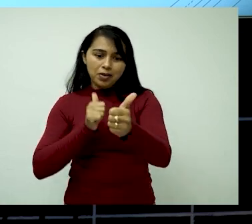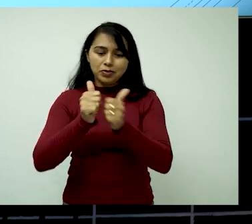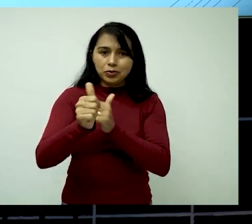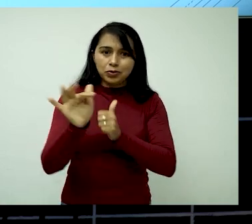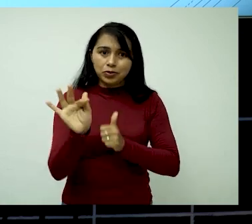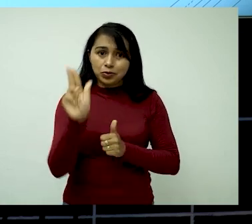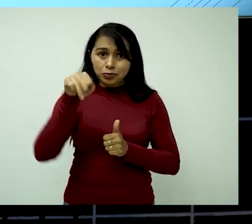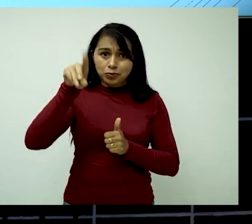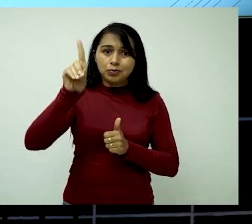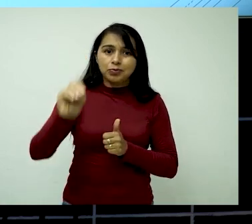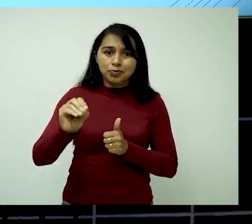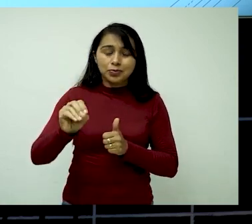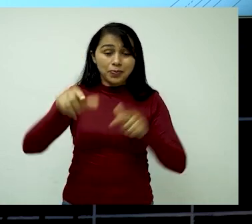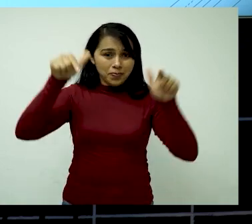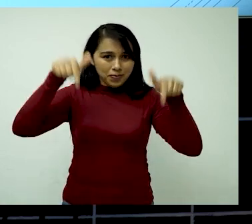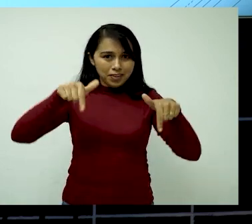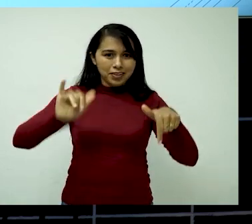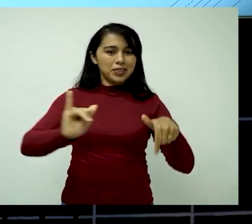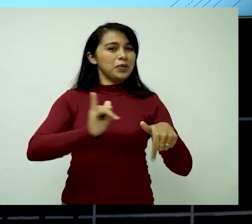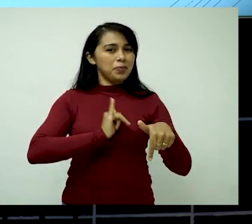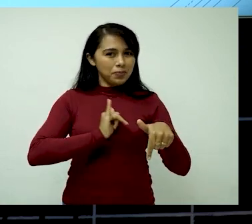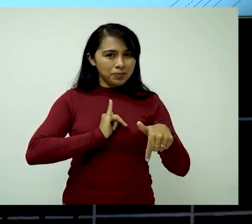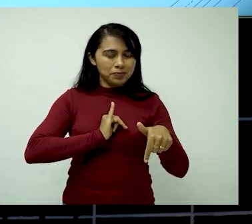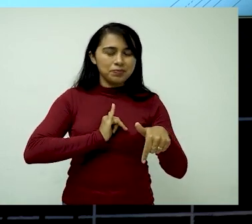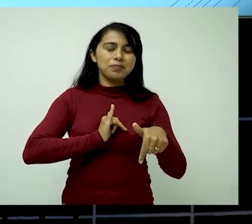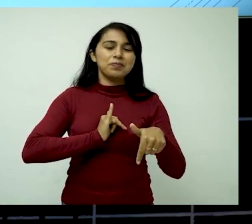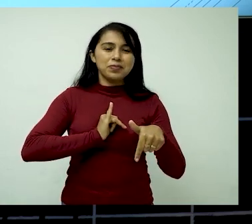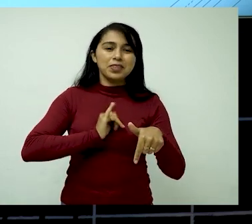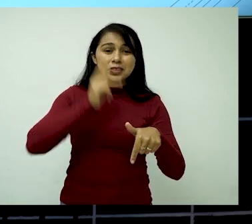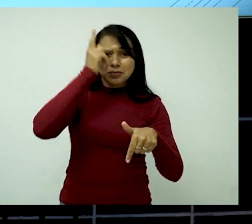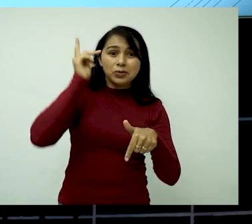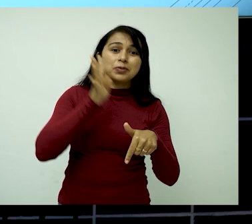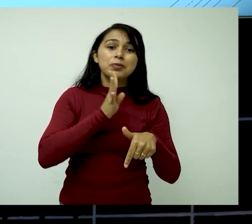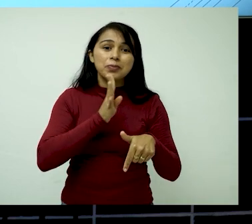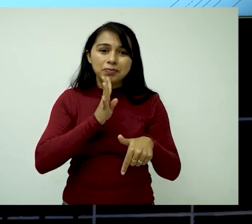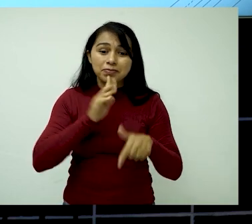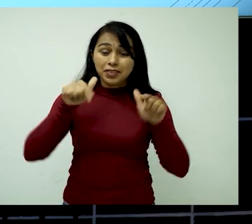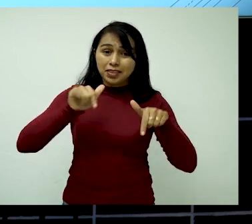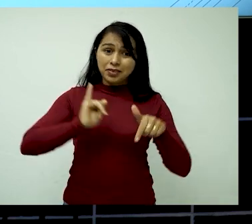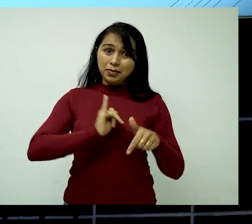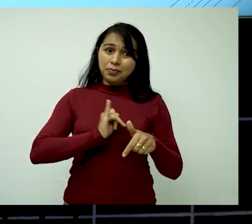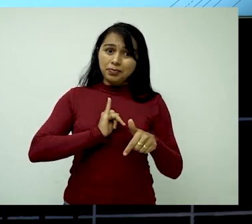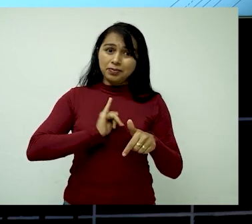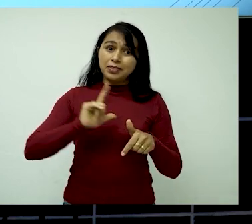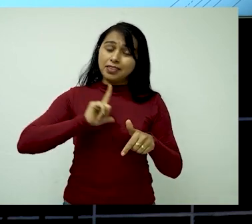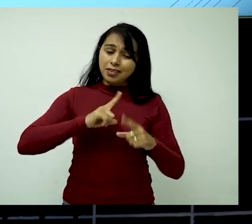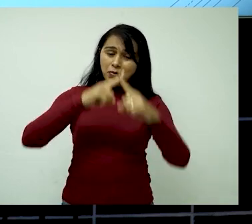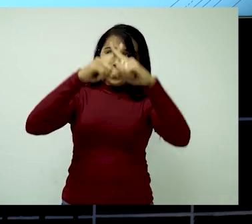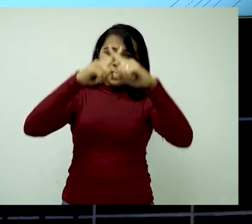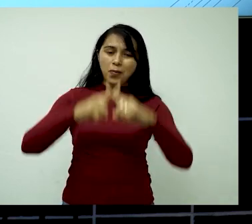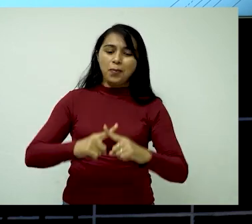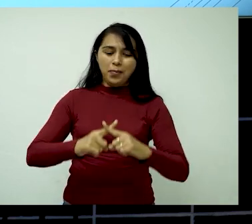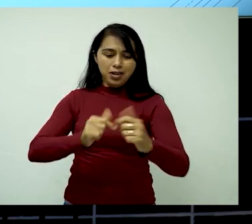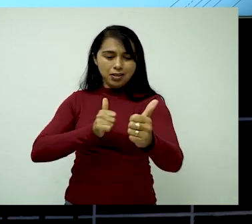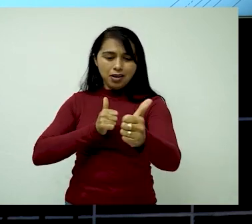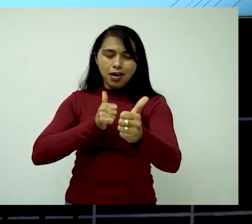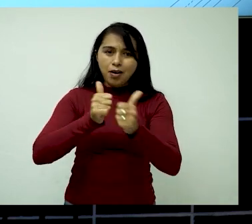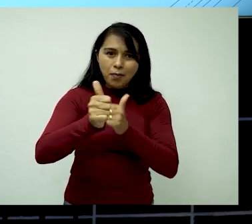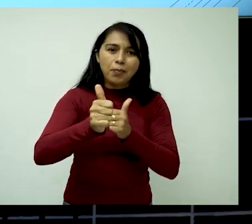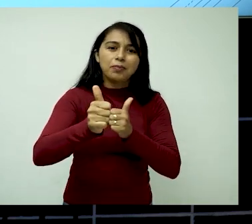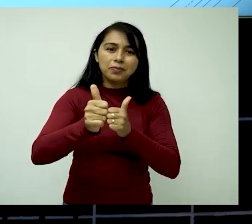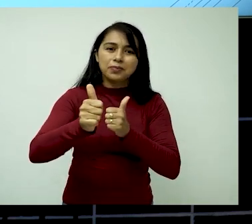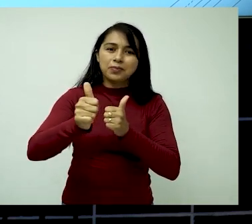Essas provas de fundo, pessoal, elas são bem conhecidas na nossa cidade, isso mesmo, em Imperatriz. Elas são